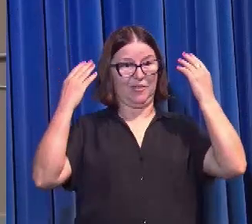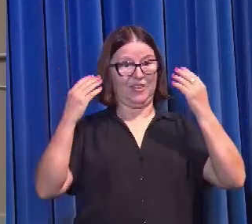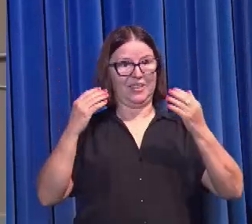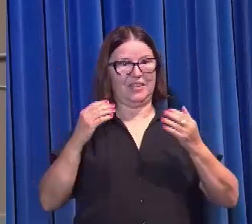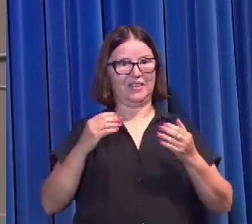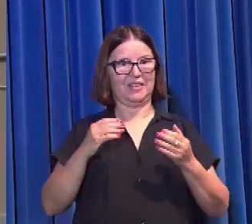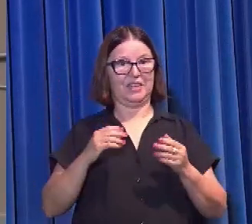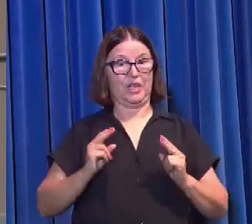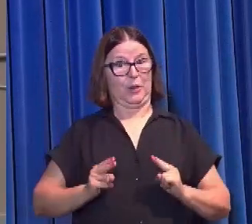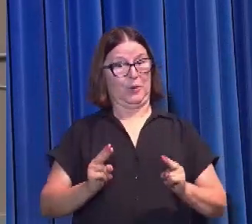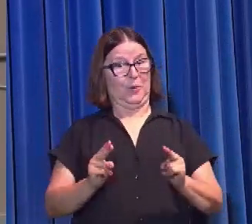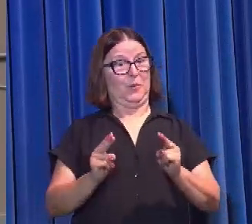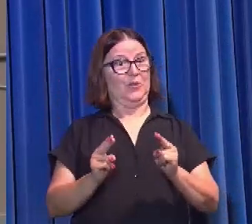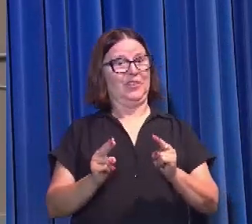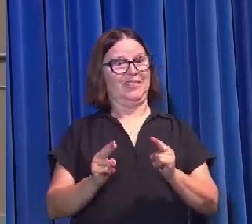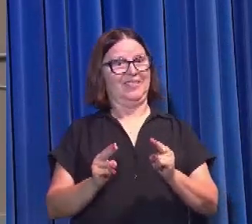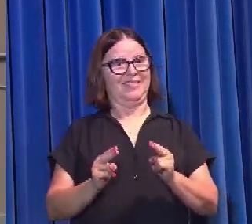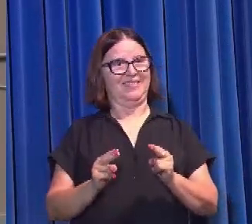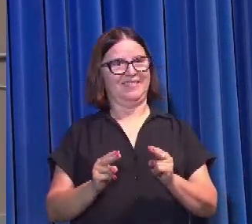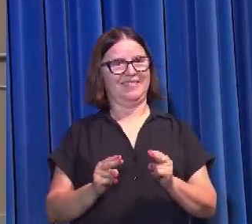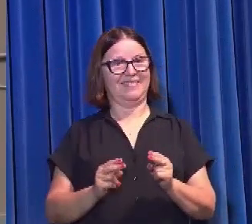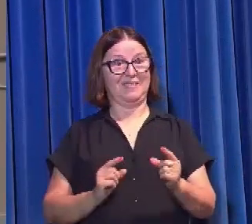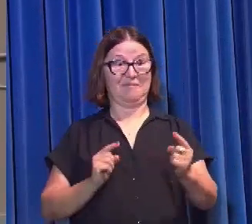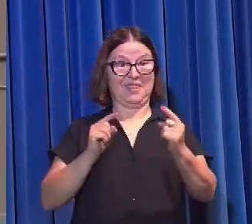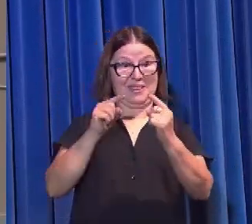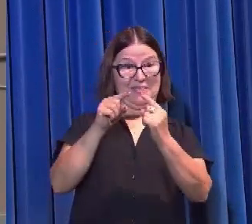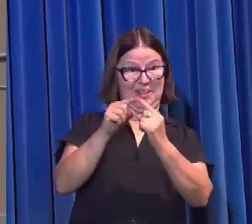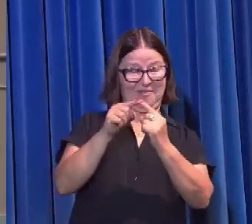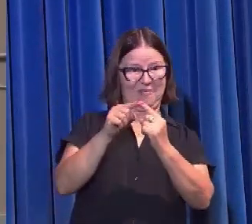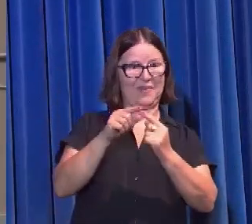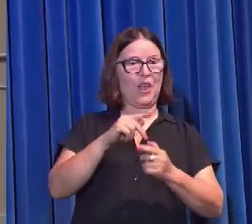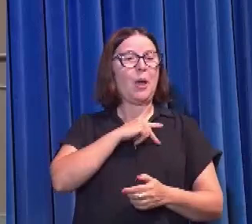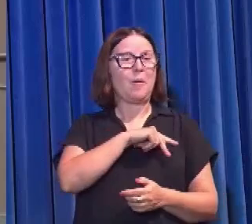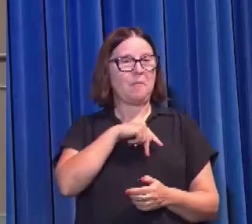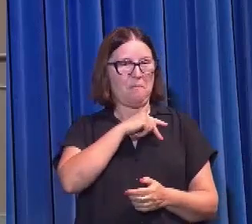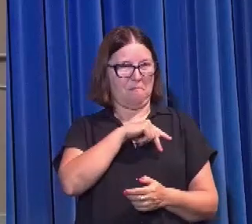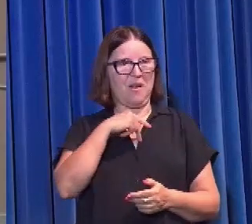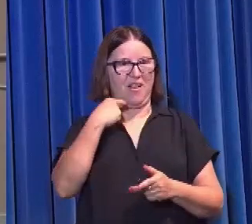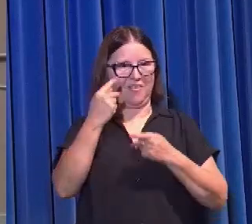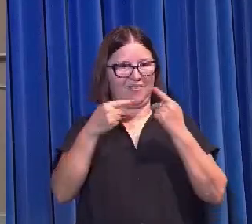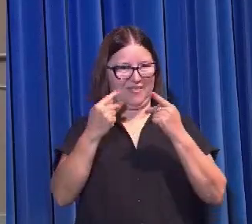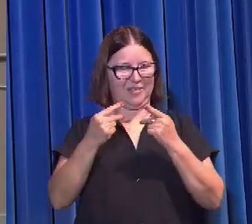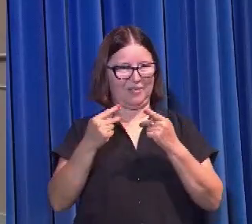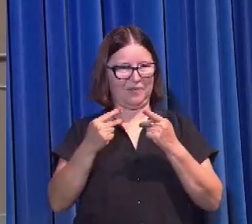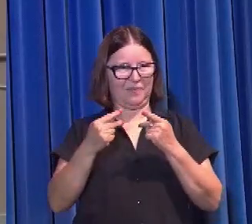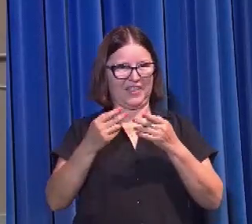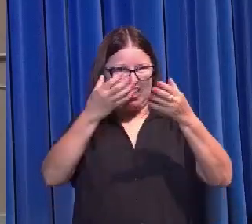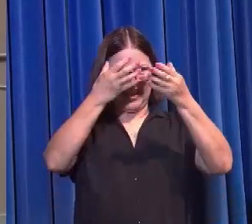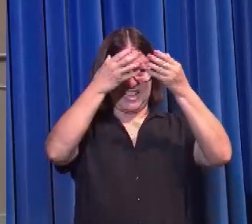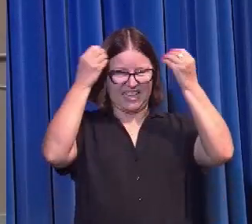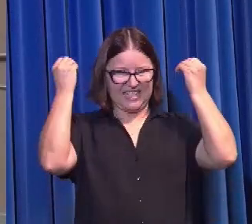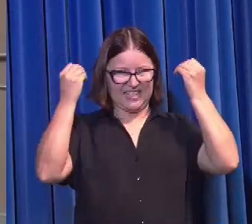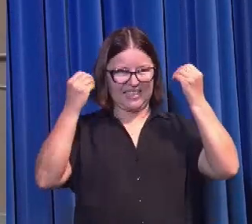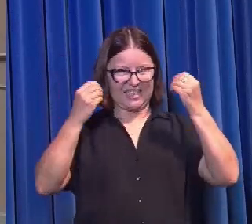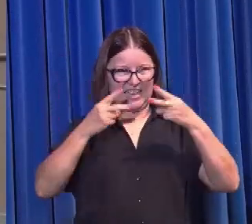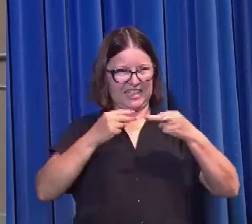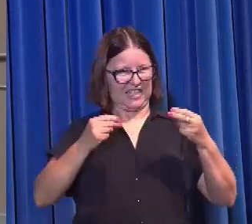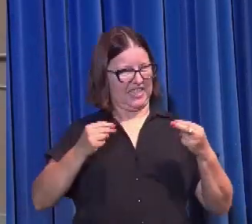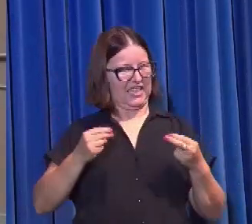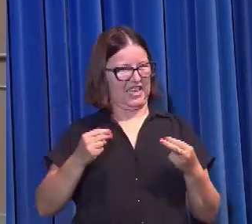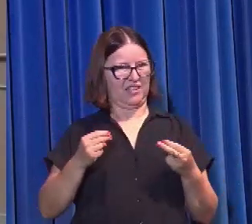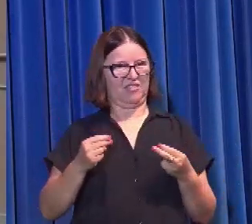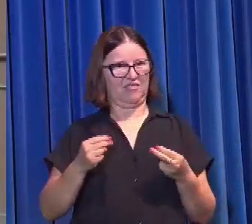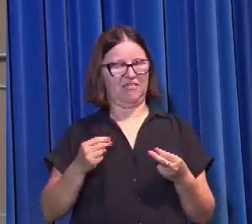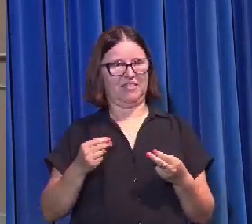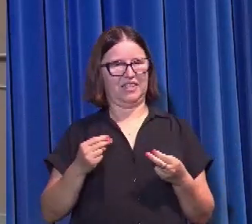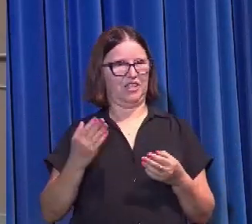para as que diante de mim estão, eu prossigo para o alvo da soberana vocação de Deus em Cristo Jesus. É isso que nós vamos